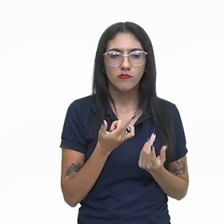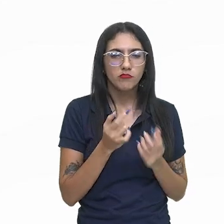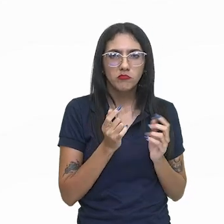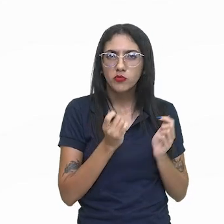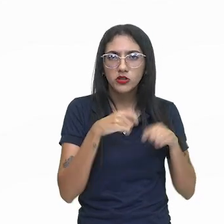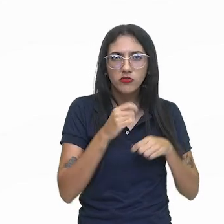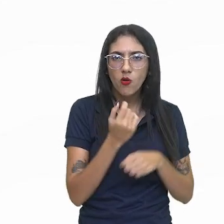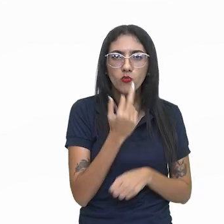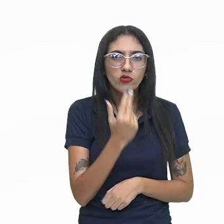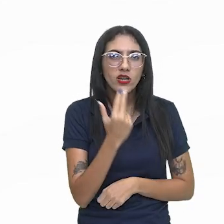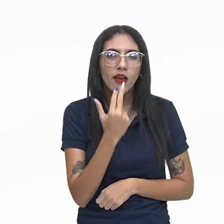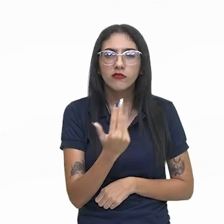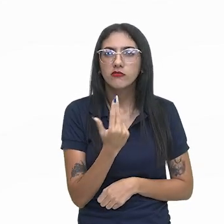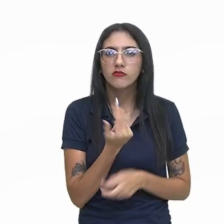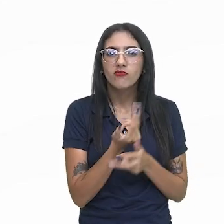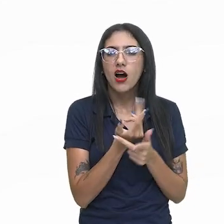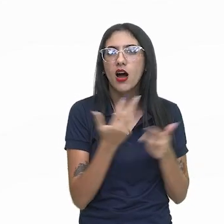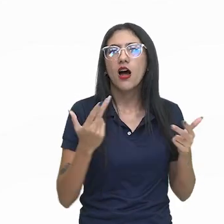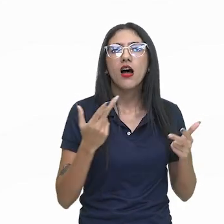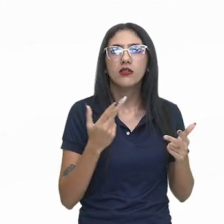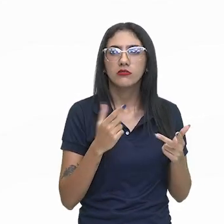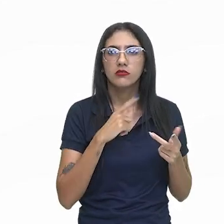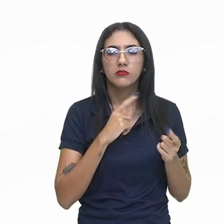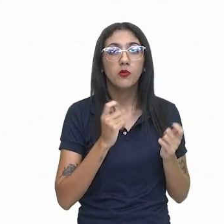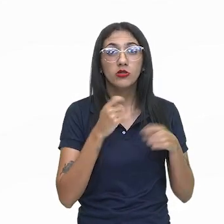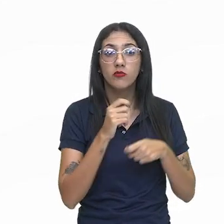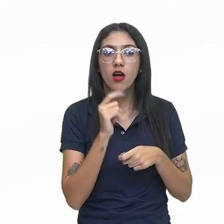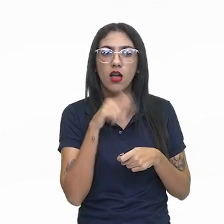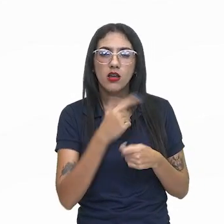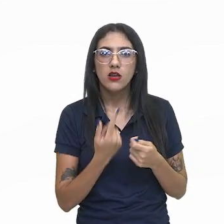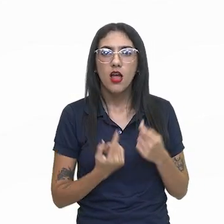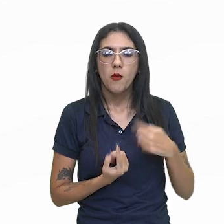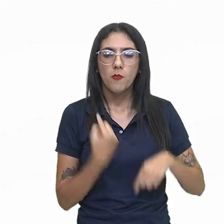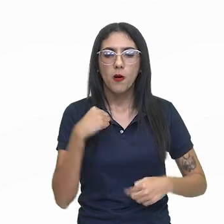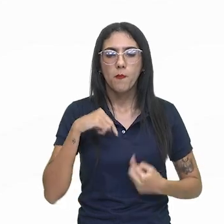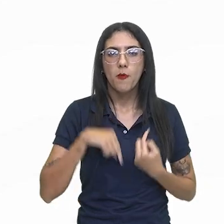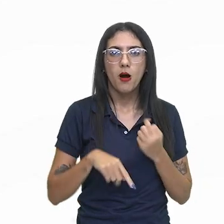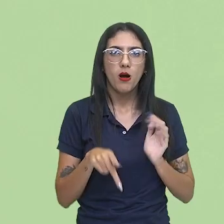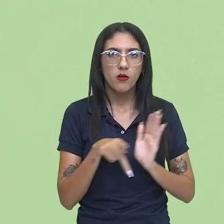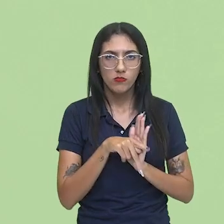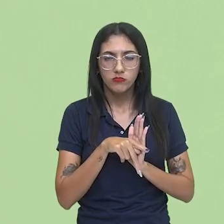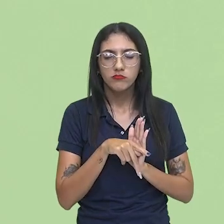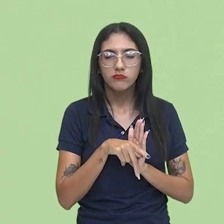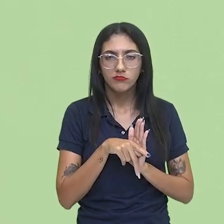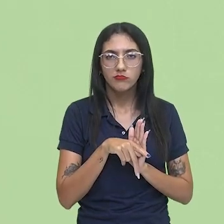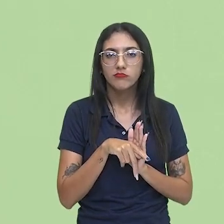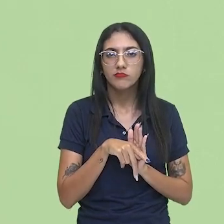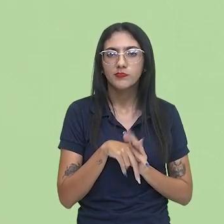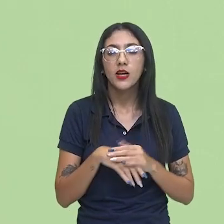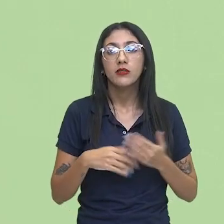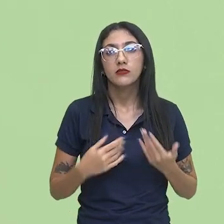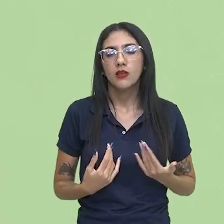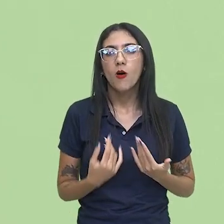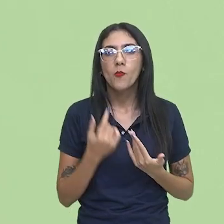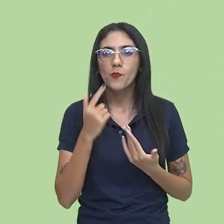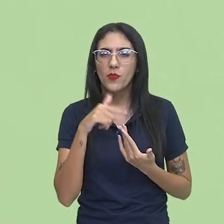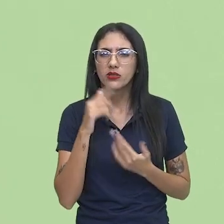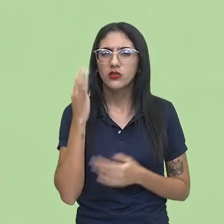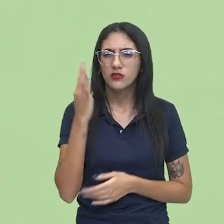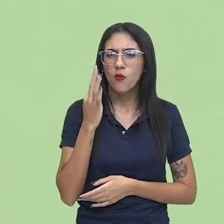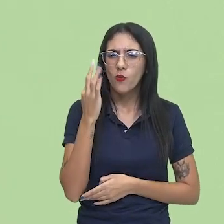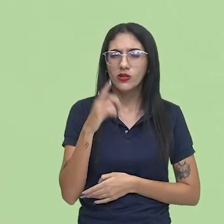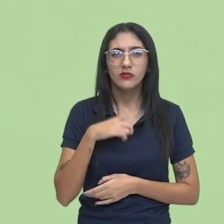de nutrientes para que fosse possível o processo metabólico desses indivíduos. Então, ela